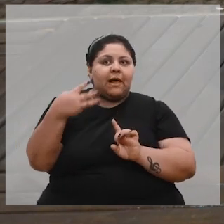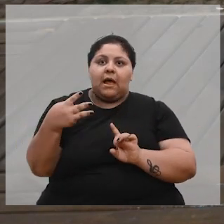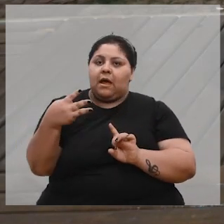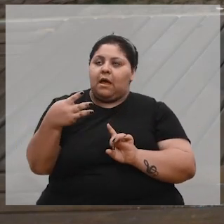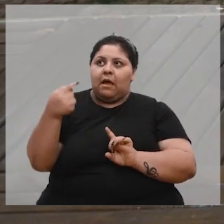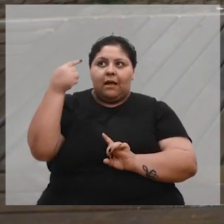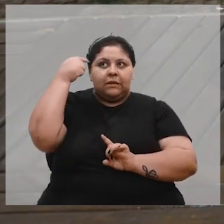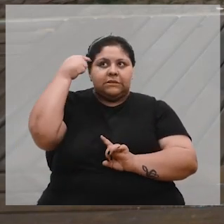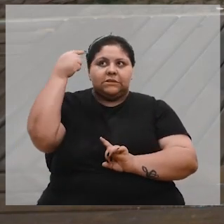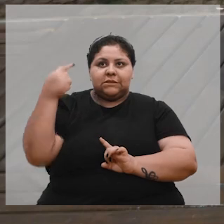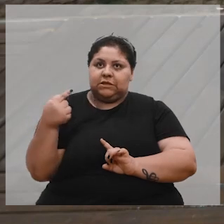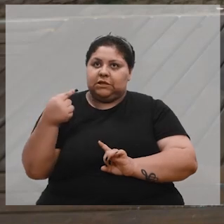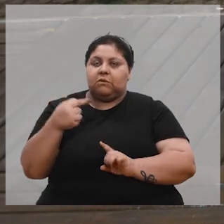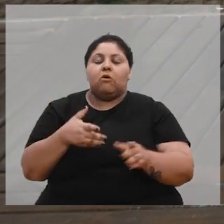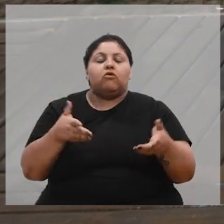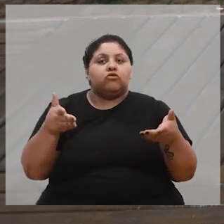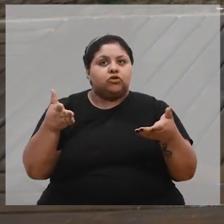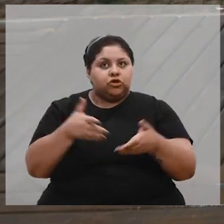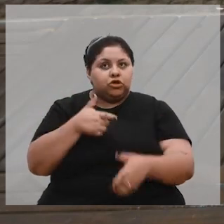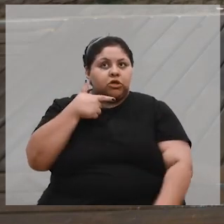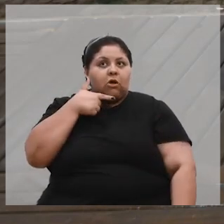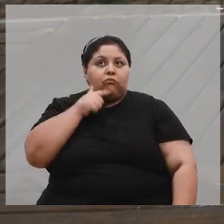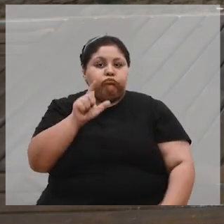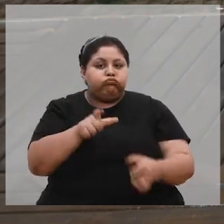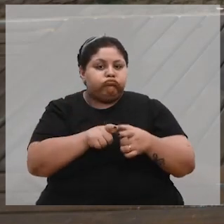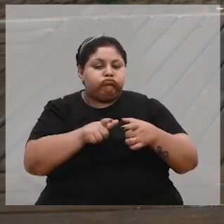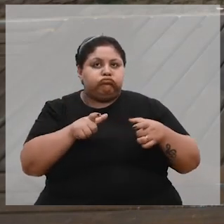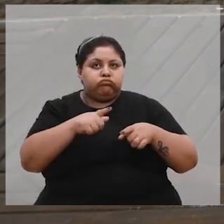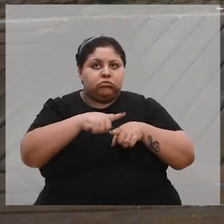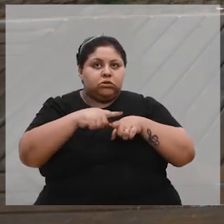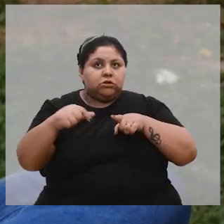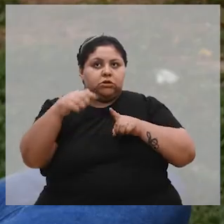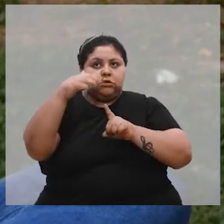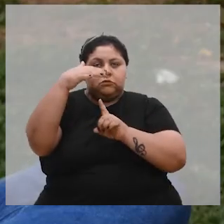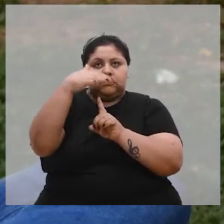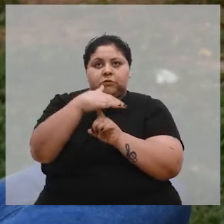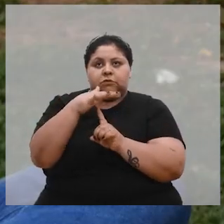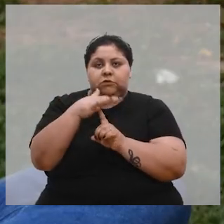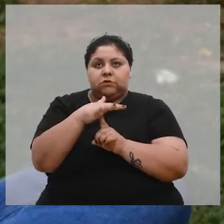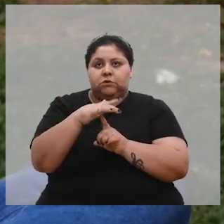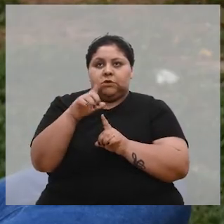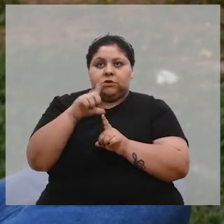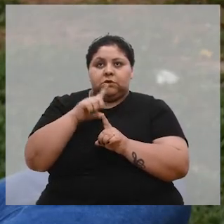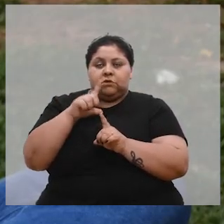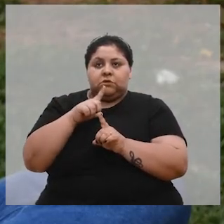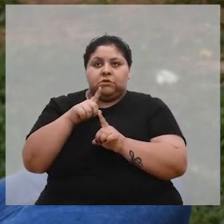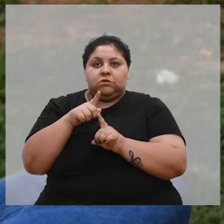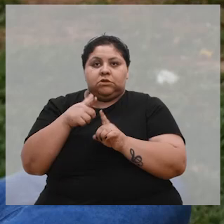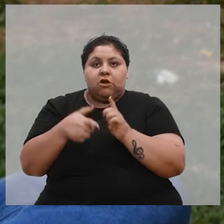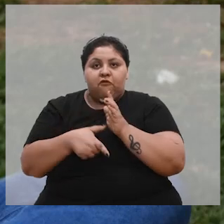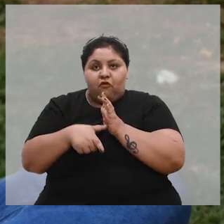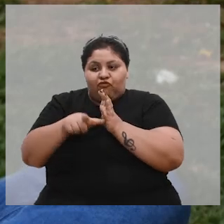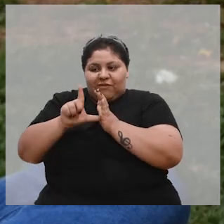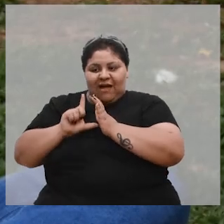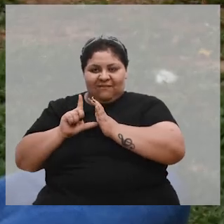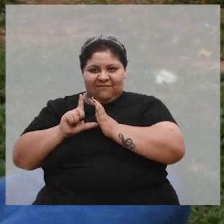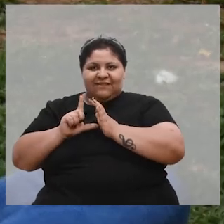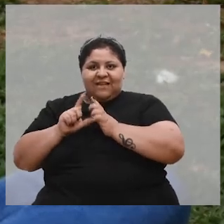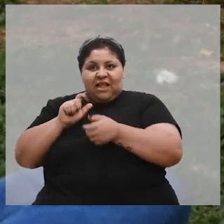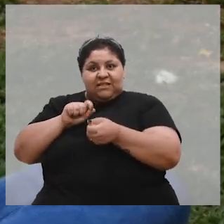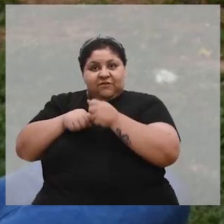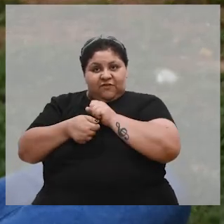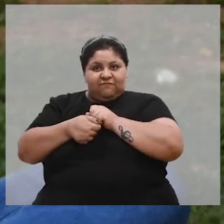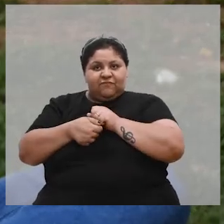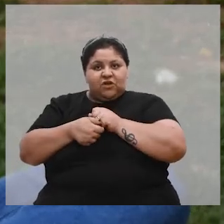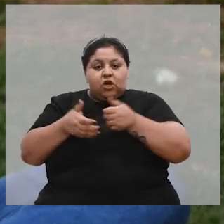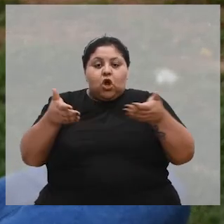triplicar essas ideias, né? Nós já conseguimos ampliar, saímos de uma feira que havia retrocedido nesse aspecto,